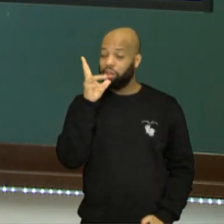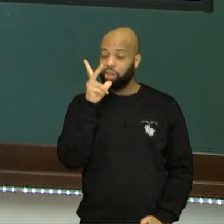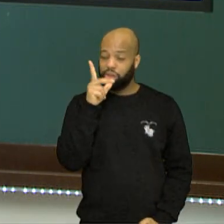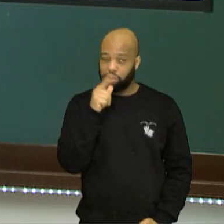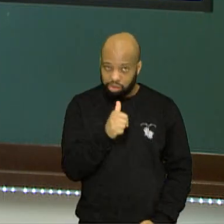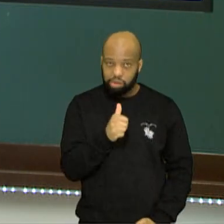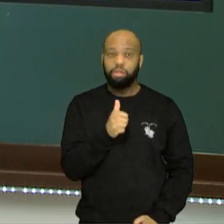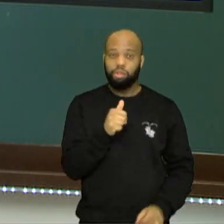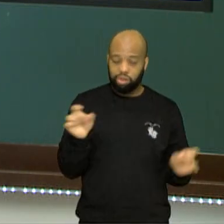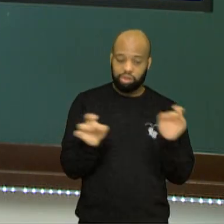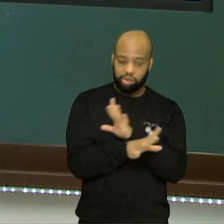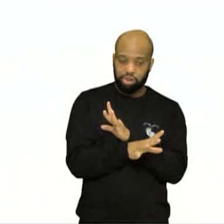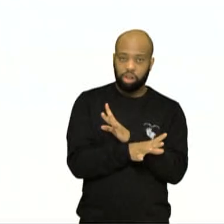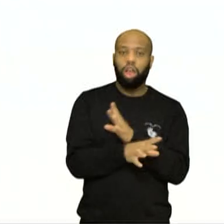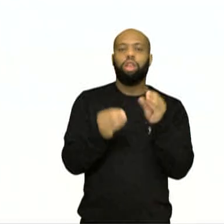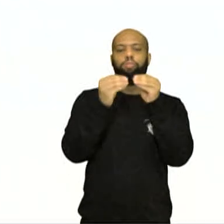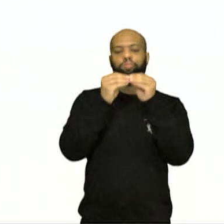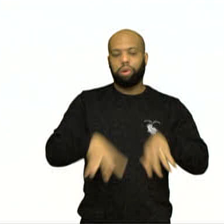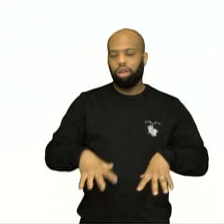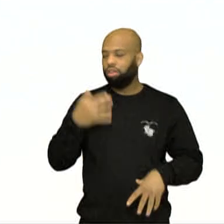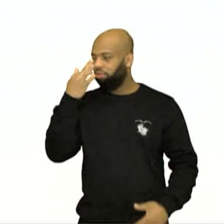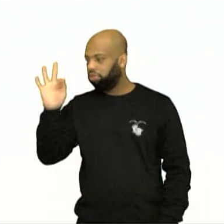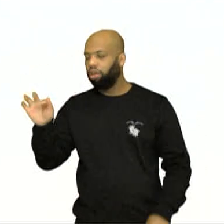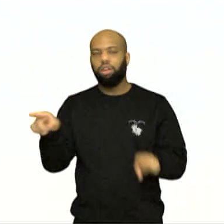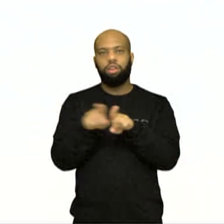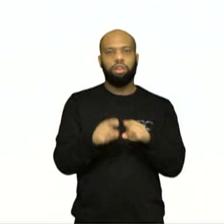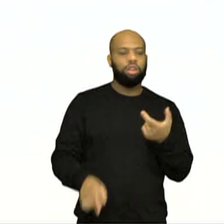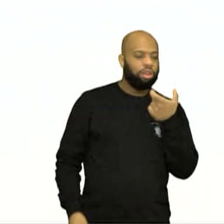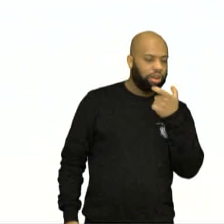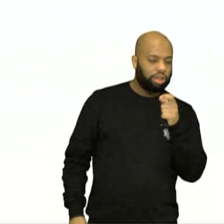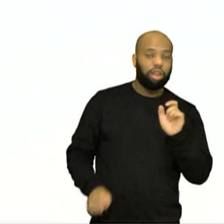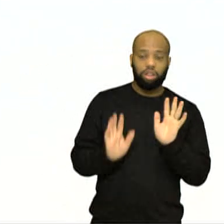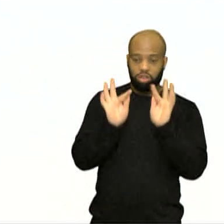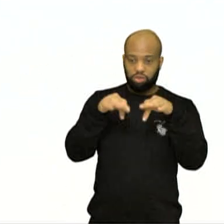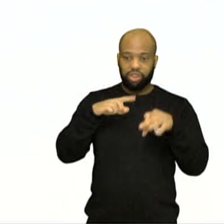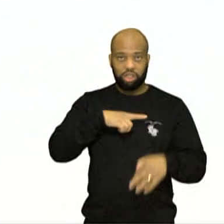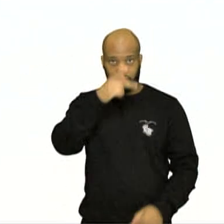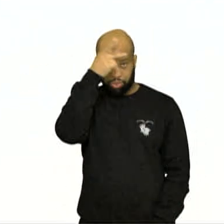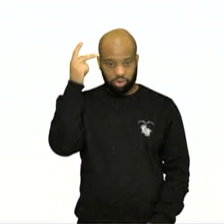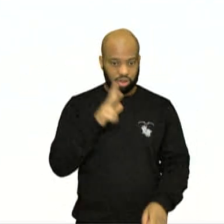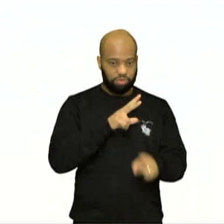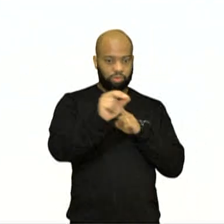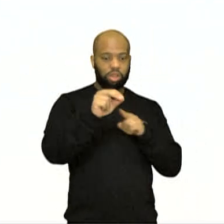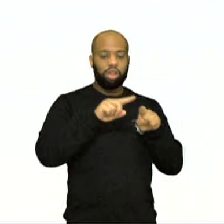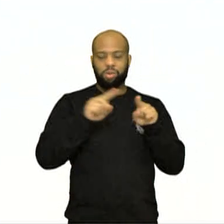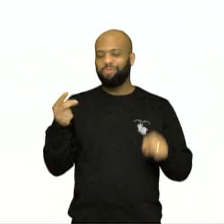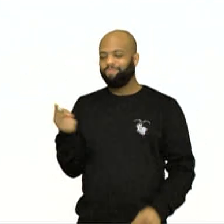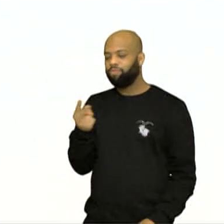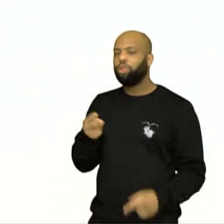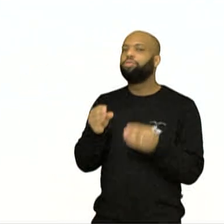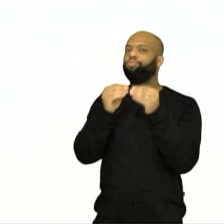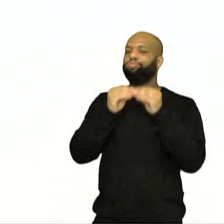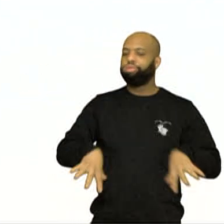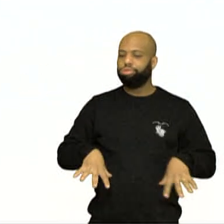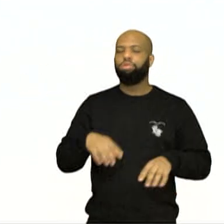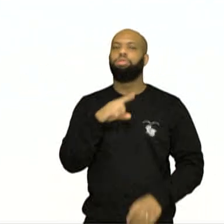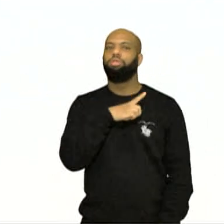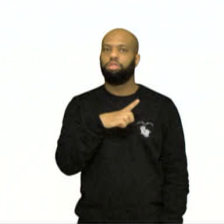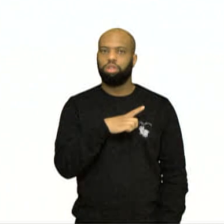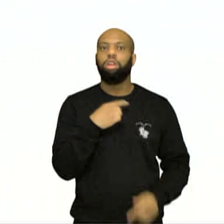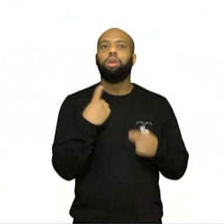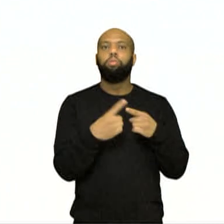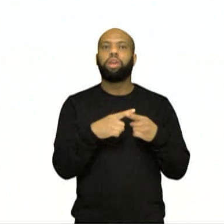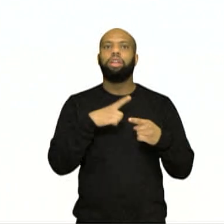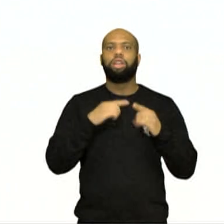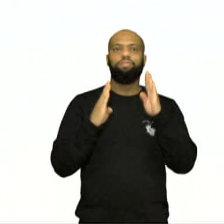tanto para a França quanto para a Inglaterra. No fim, a gente terá um vencedor, mas ele vai ser danoso para os dois, tá, pessoal? Porque